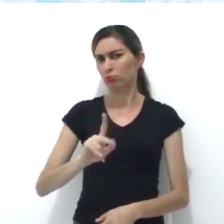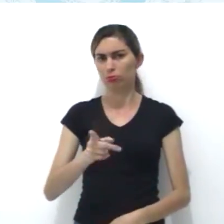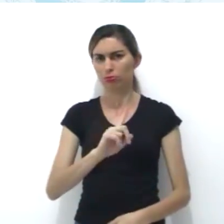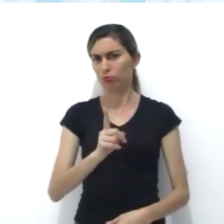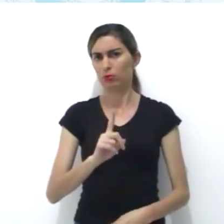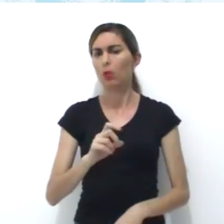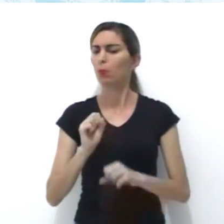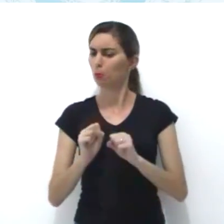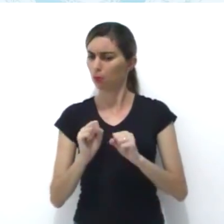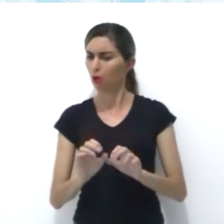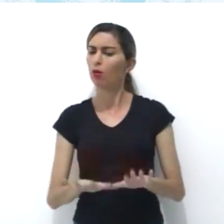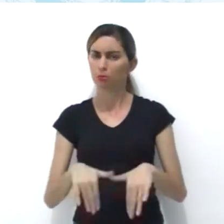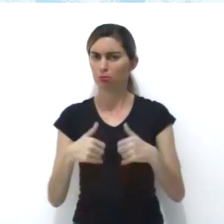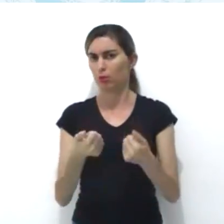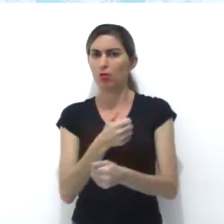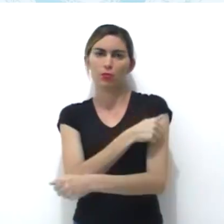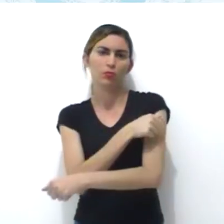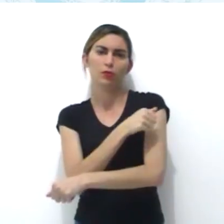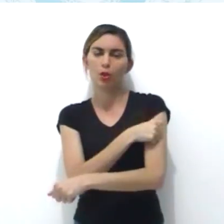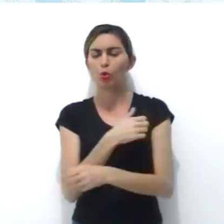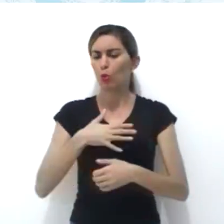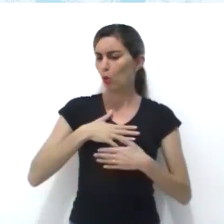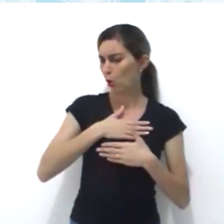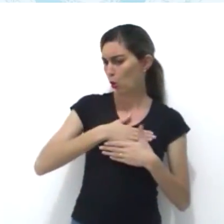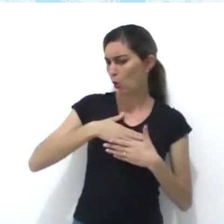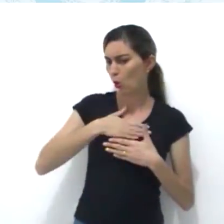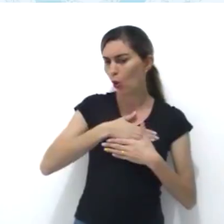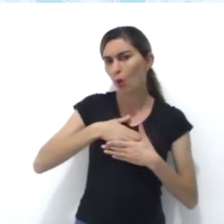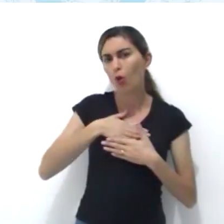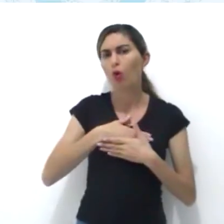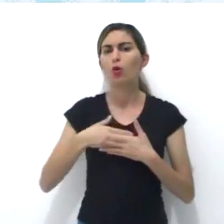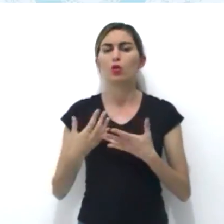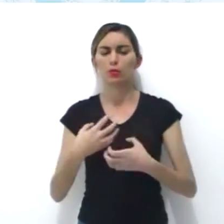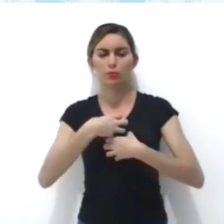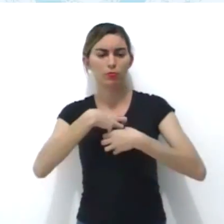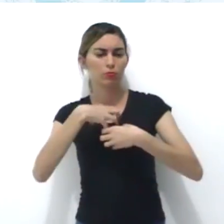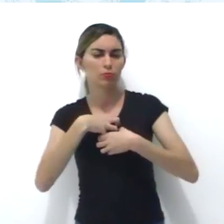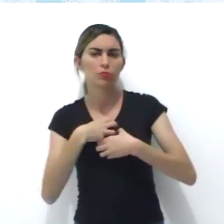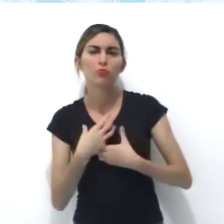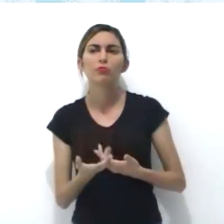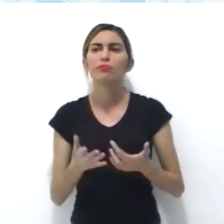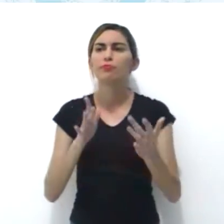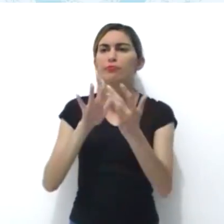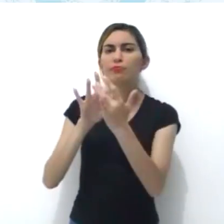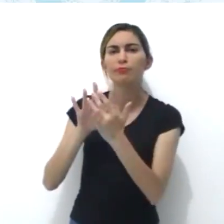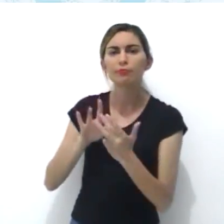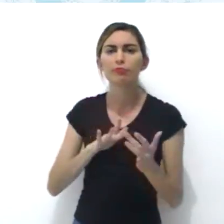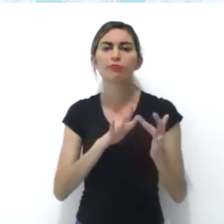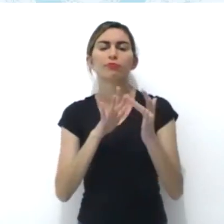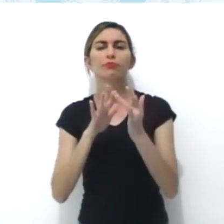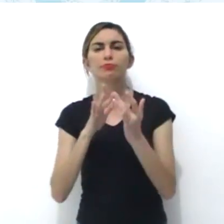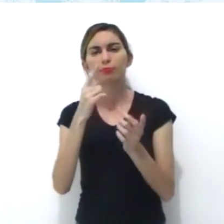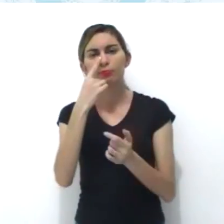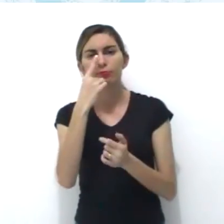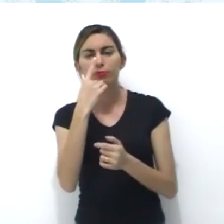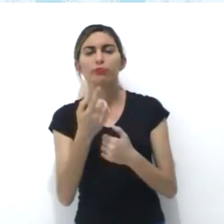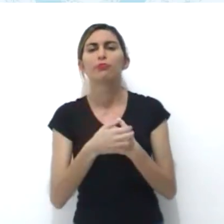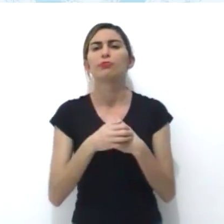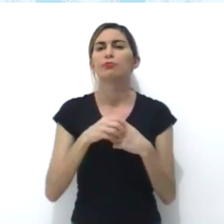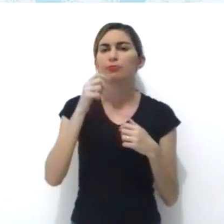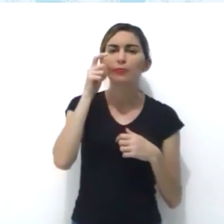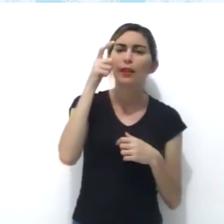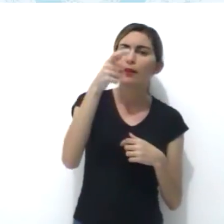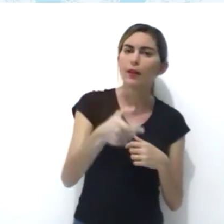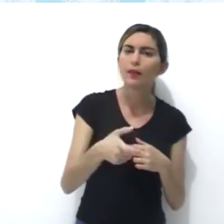Não necessariamente, mas podem ser os melhores alunos que gostem mais, que sintam mais afinidade, que